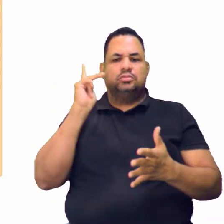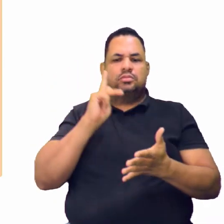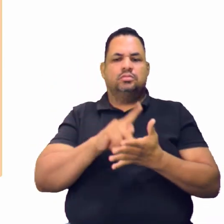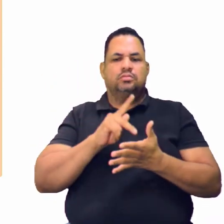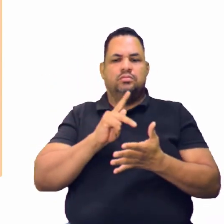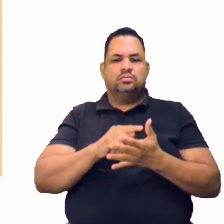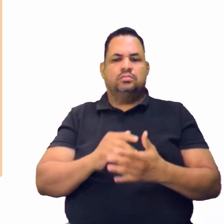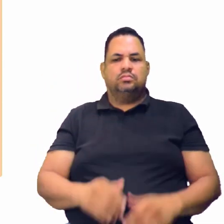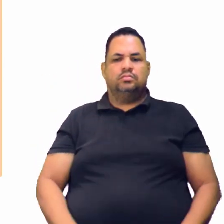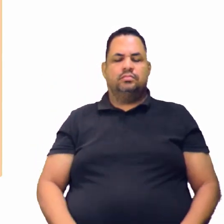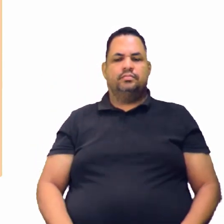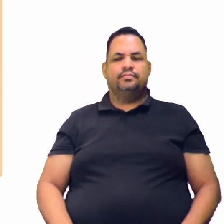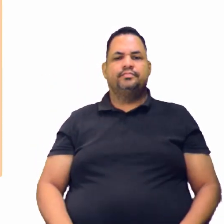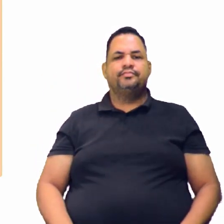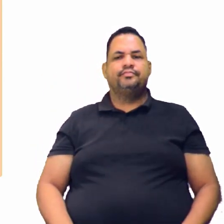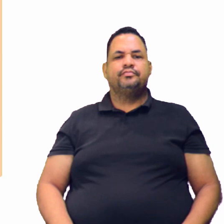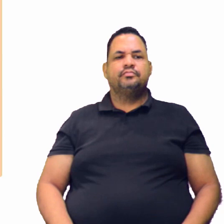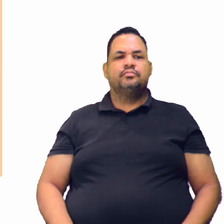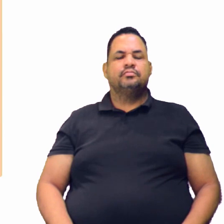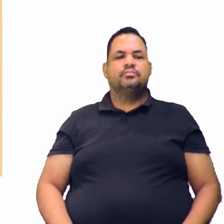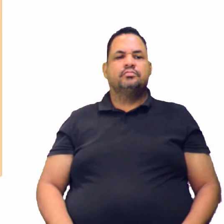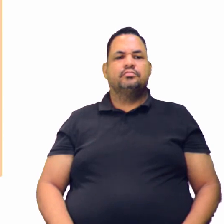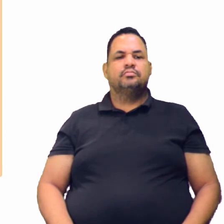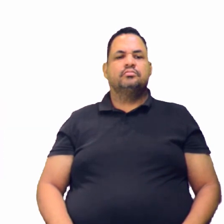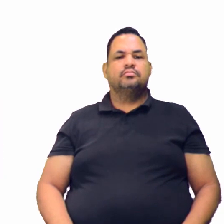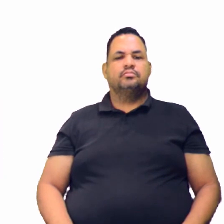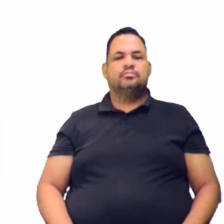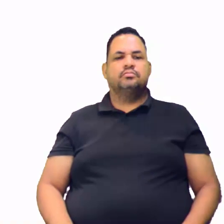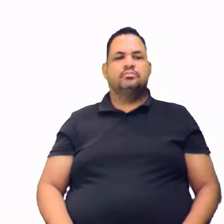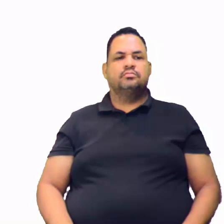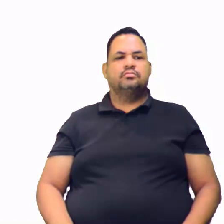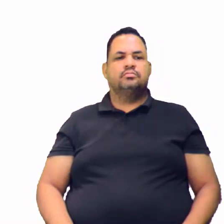Tá certo? Gabarito C.